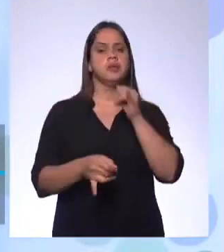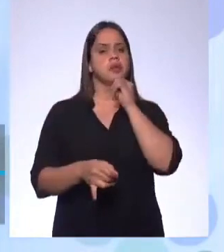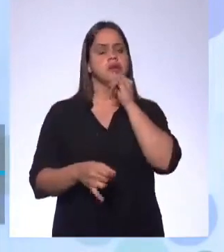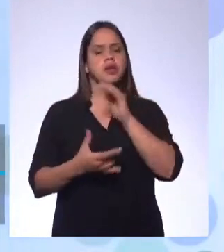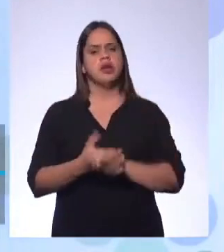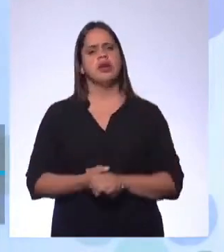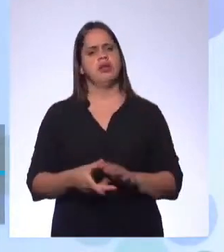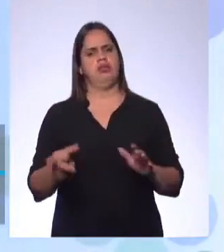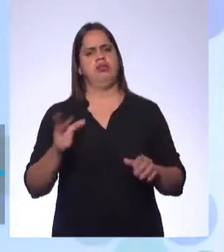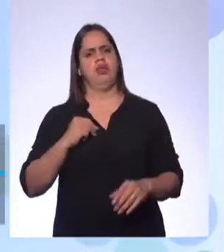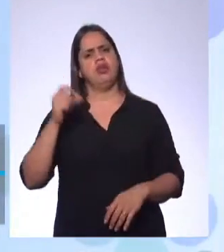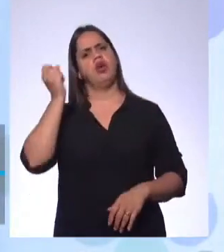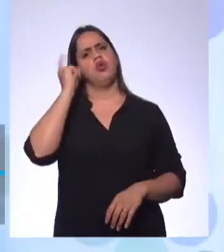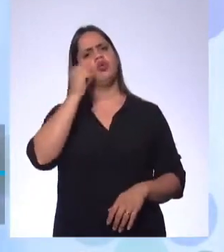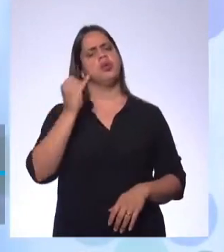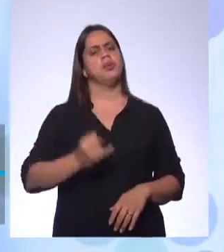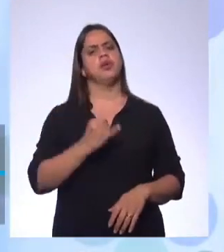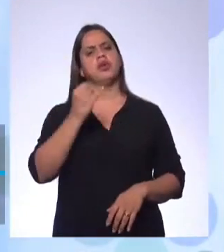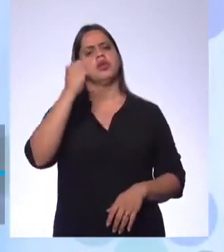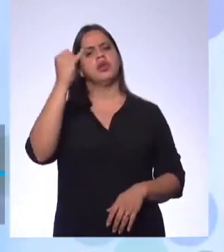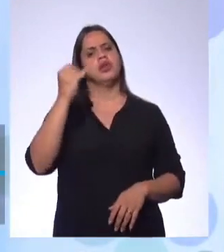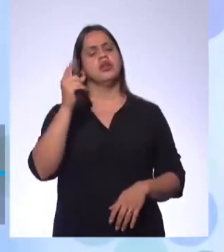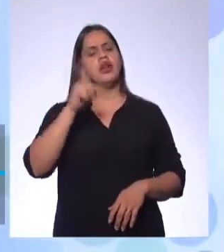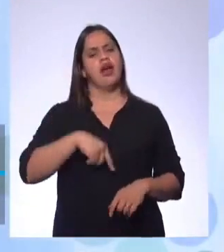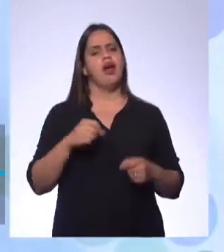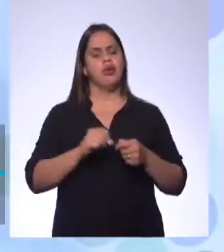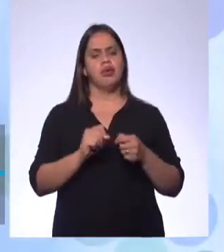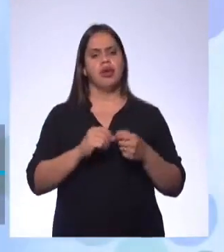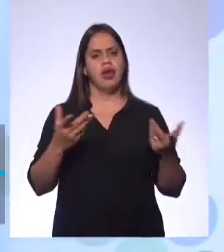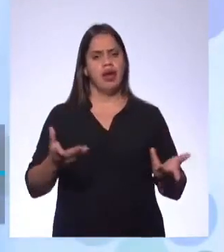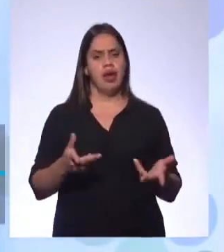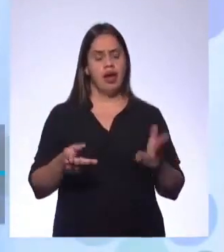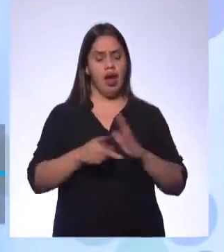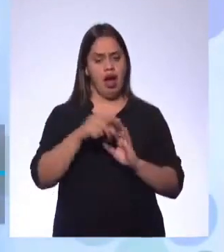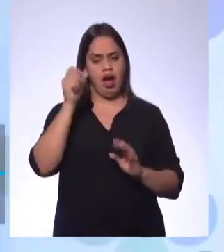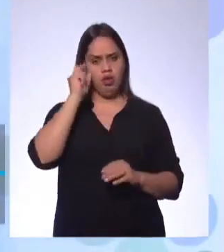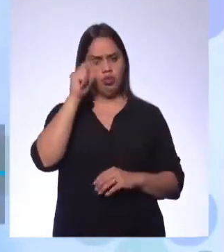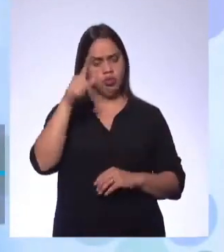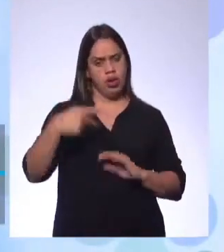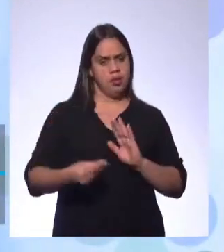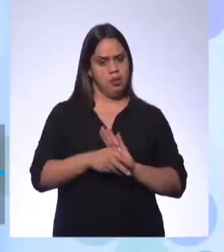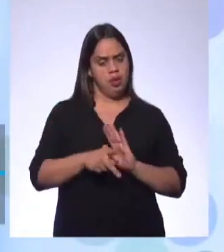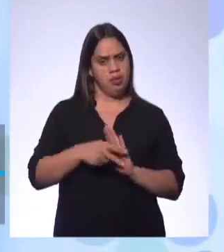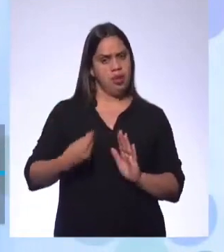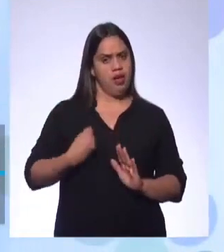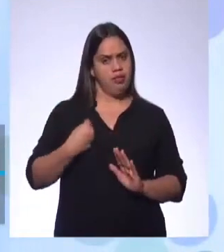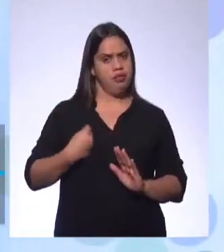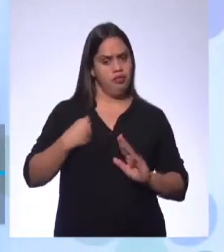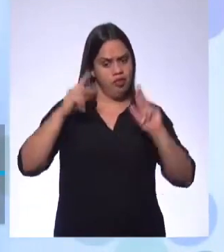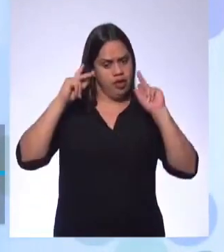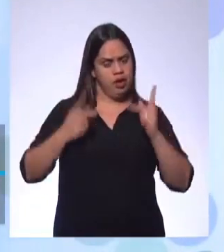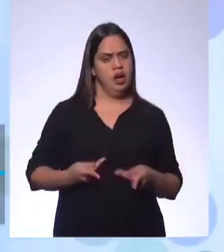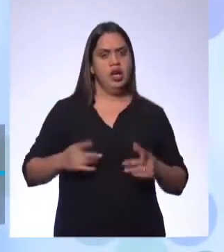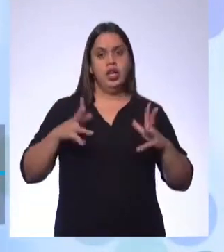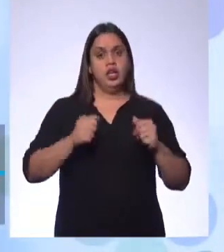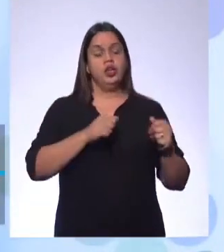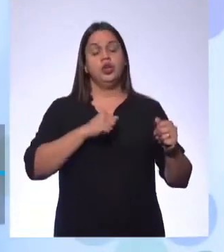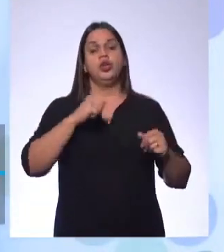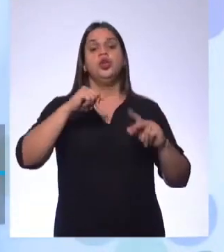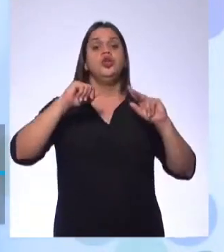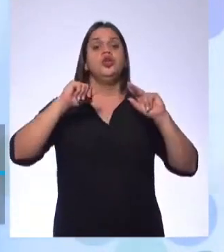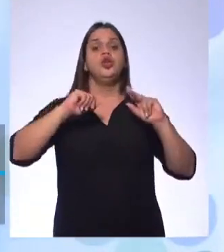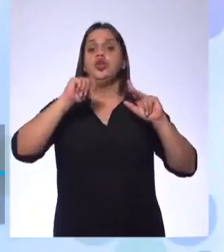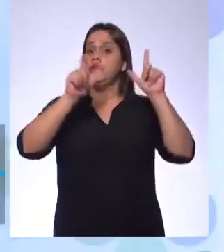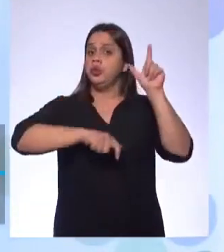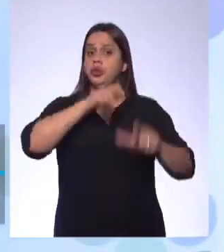cultura ela é fundamental, ela é parte, né, da existência humana, é tudo aquilo que é produzido pelos seres humanos ao longo